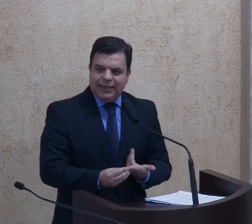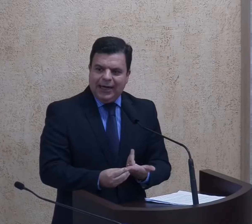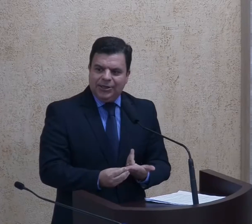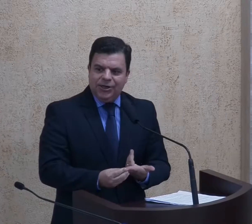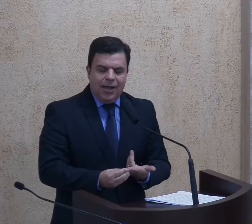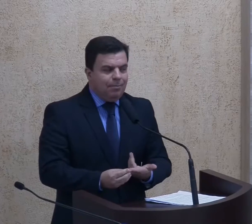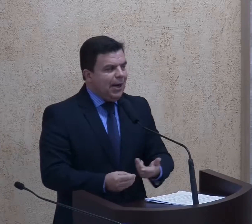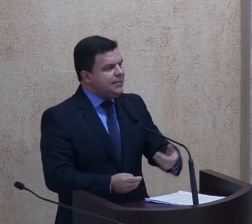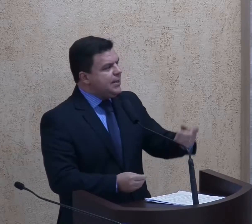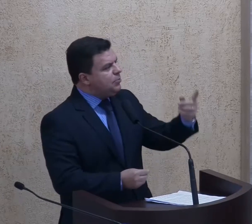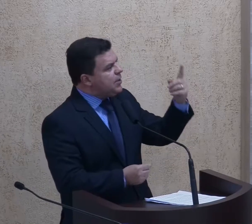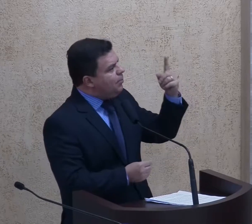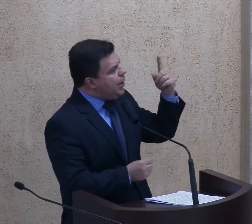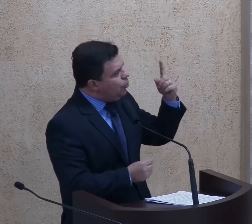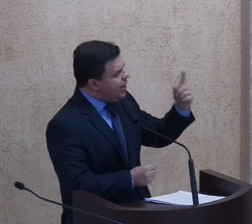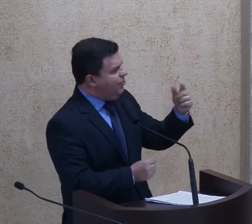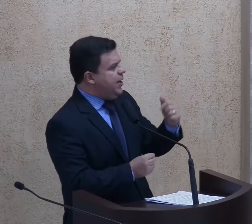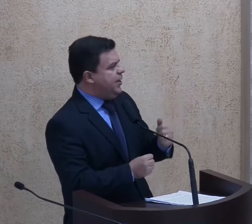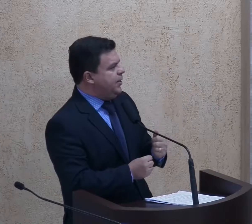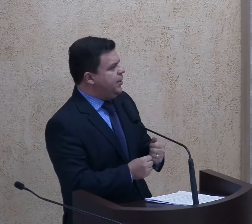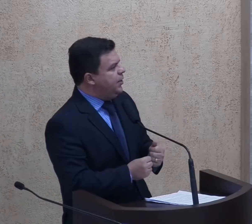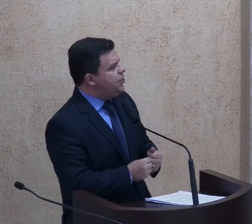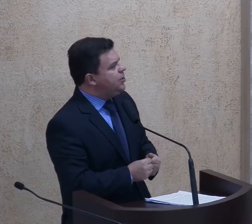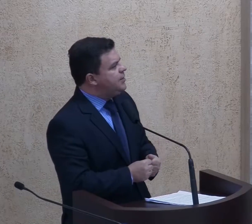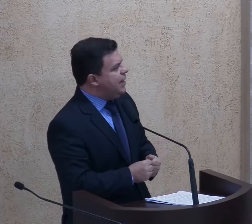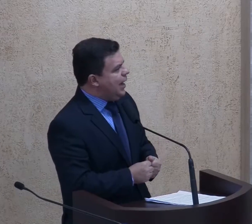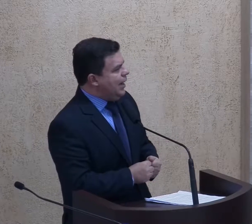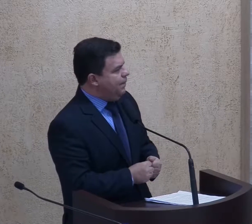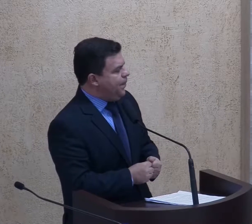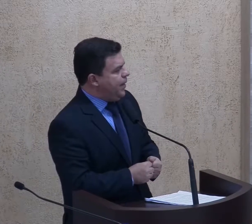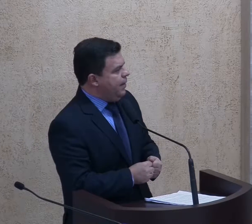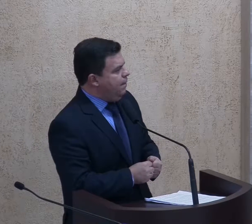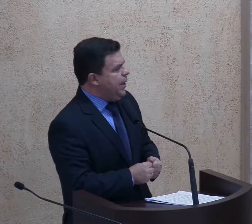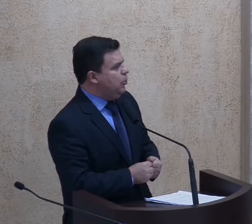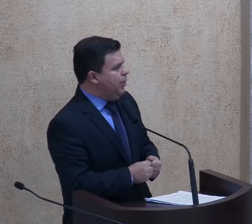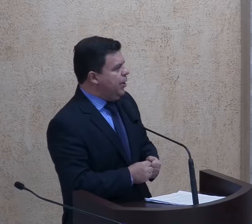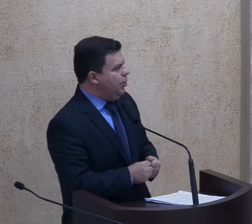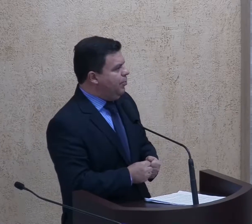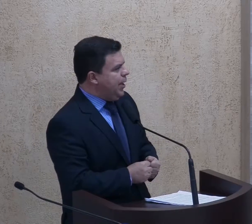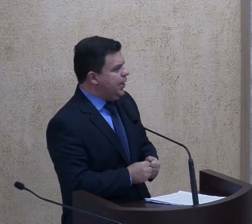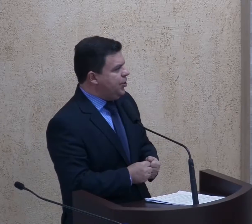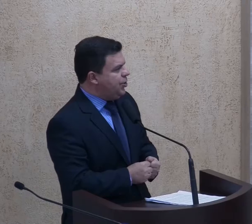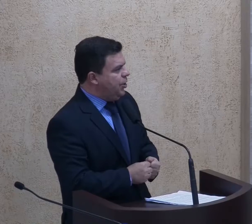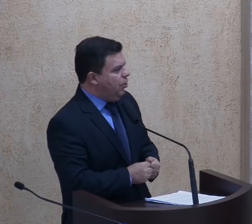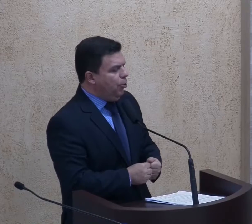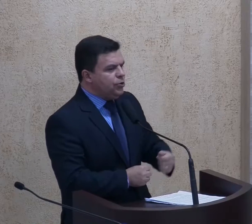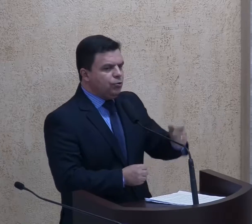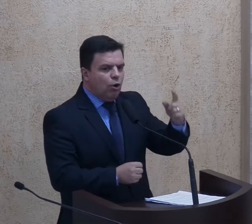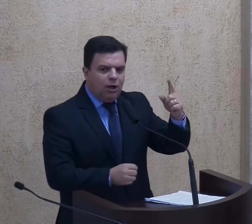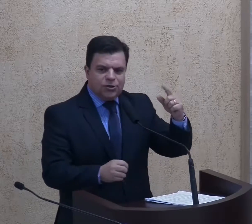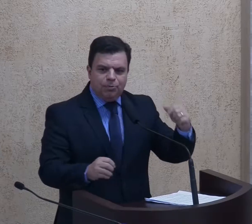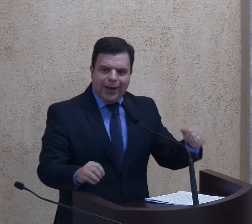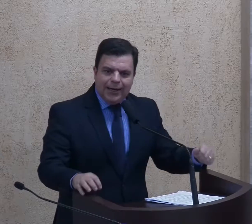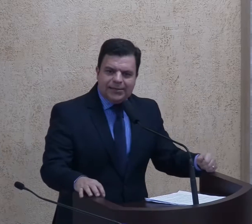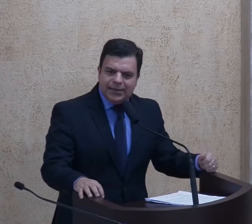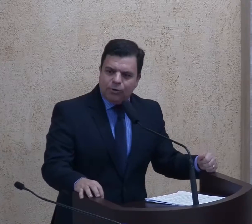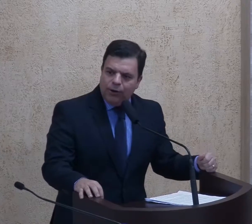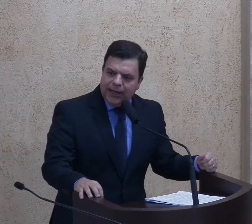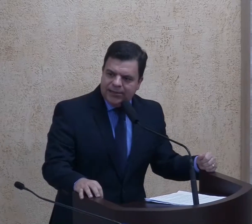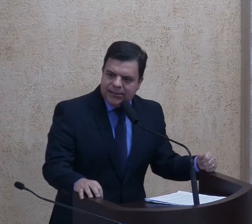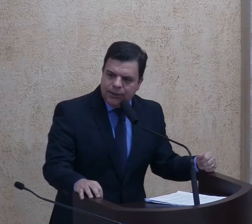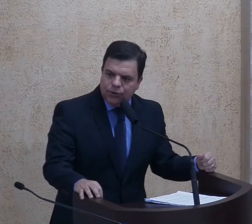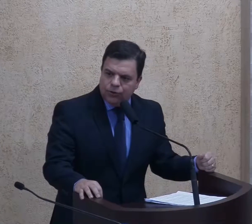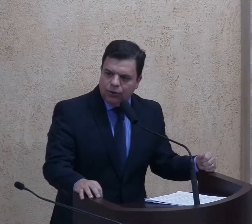nossa cidade, mas temos também o dever de zelar pelo meio ambiente, pois o nosso país